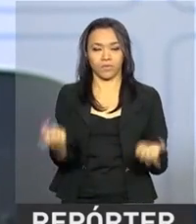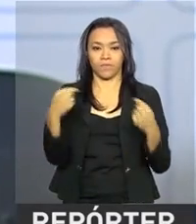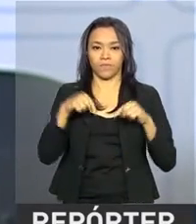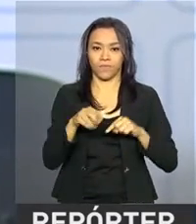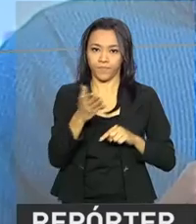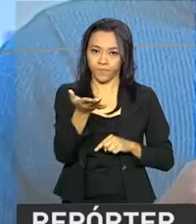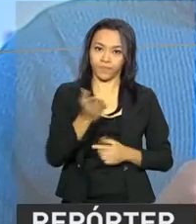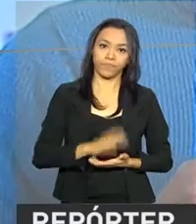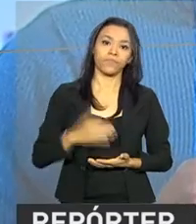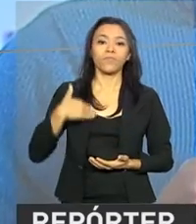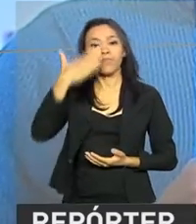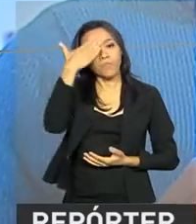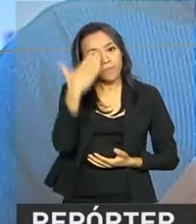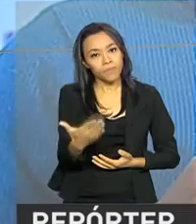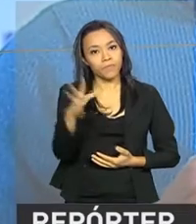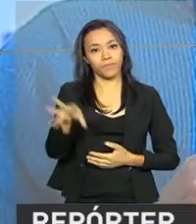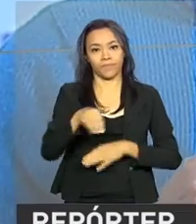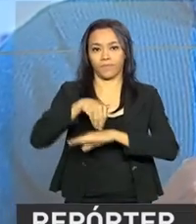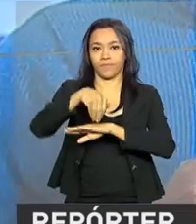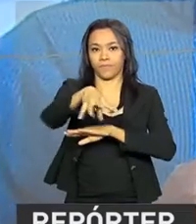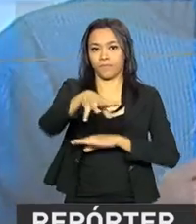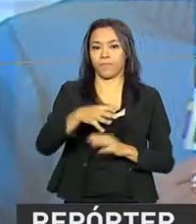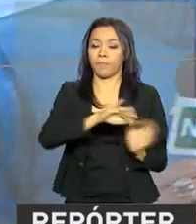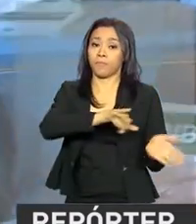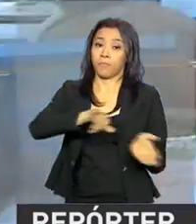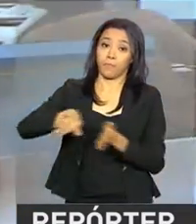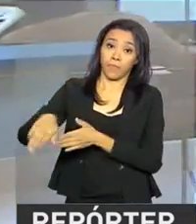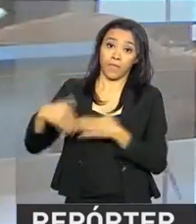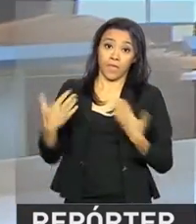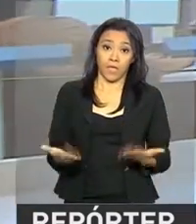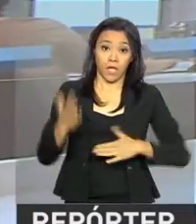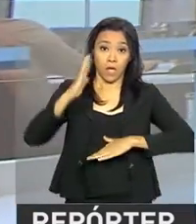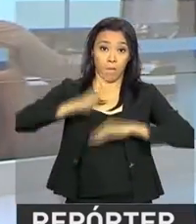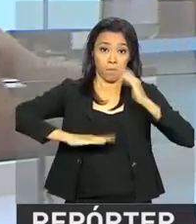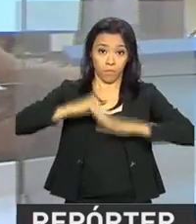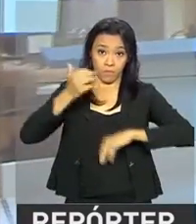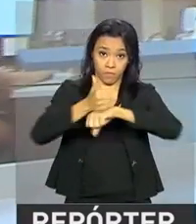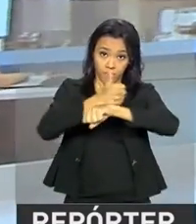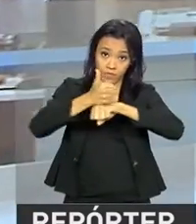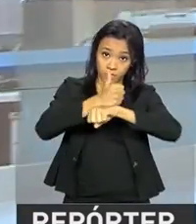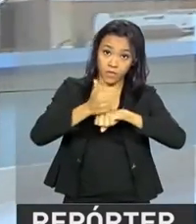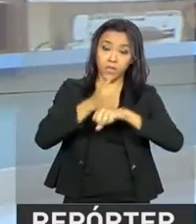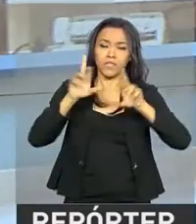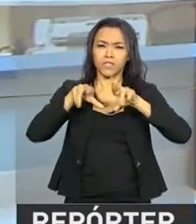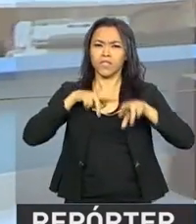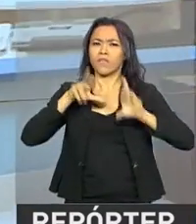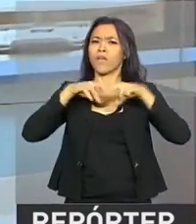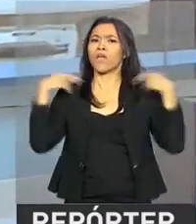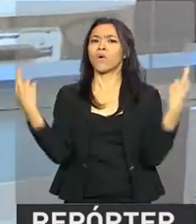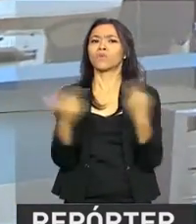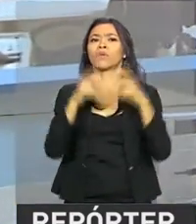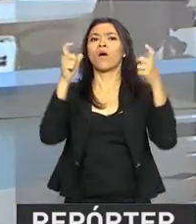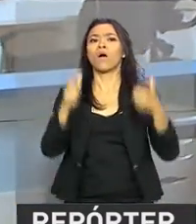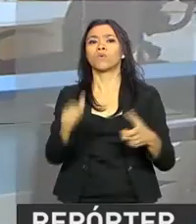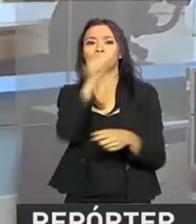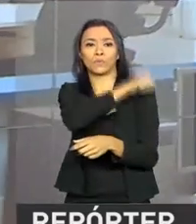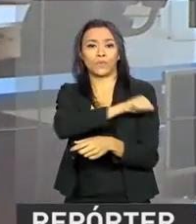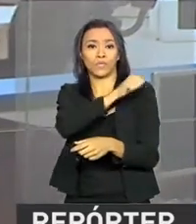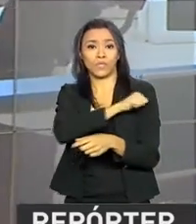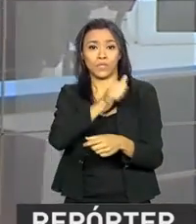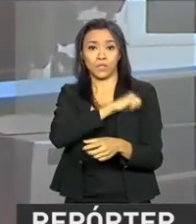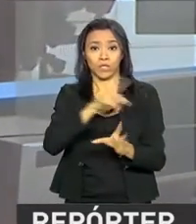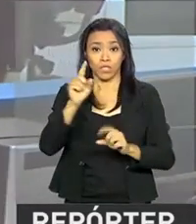leandro obrigado uma hora pelas suas informações e especialistas reuniram no rio de janeiro para discutir o futuro das crianças